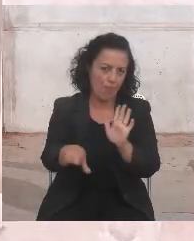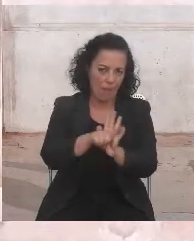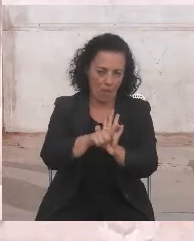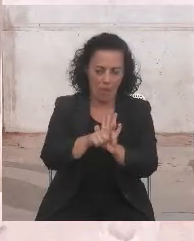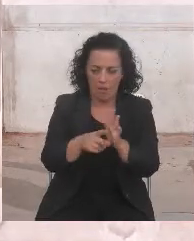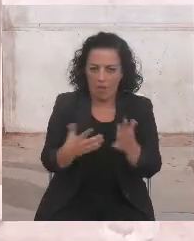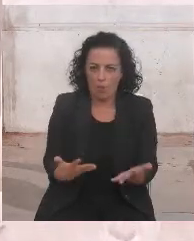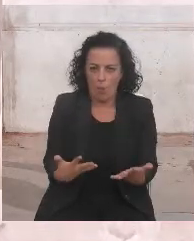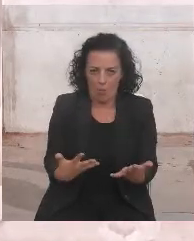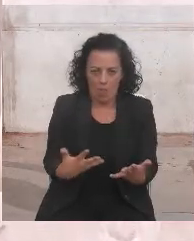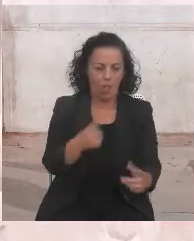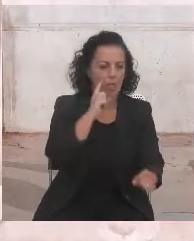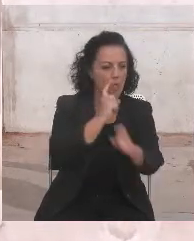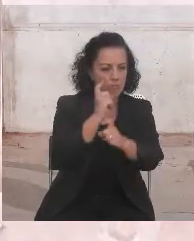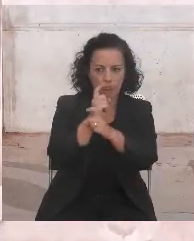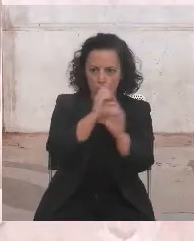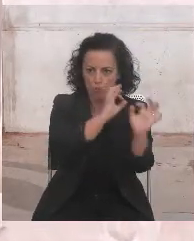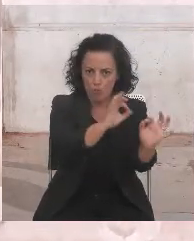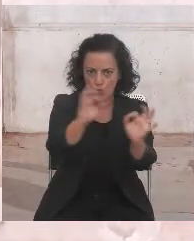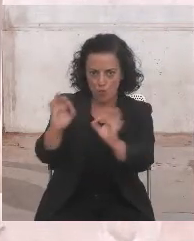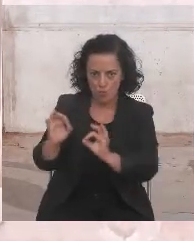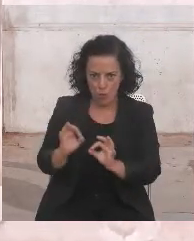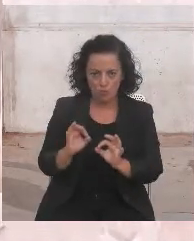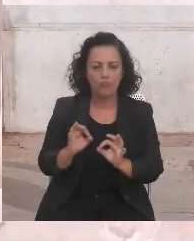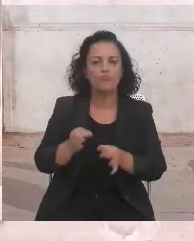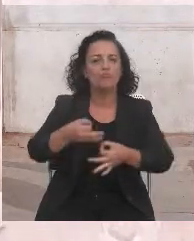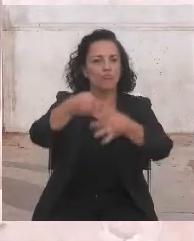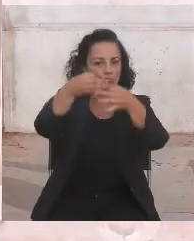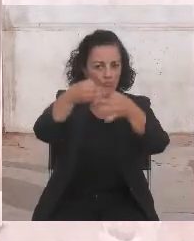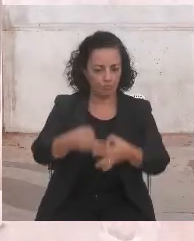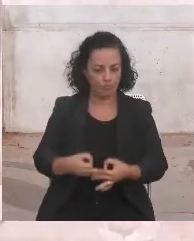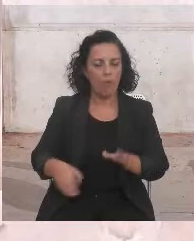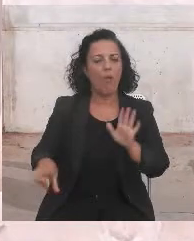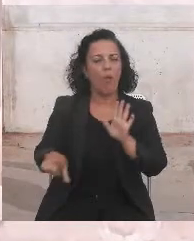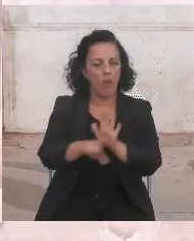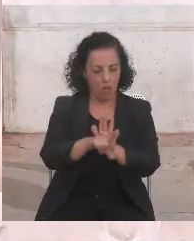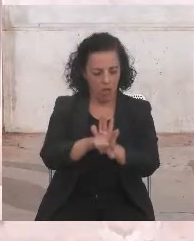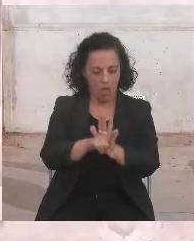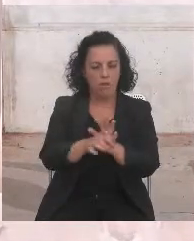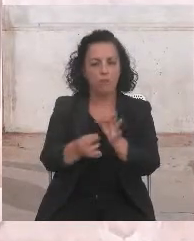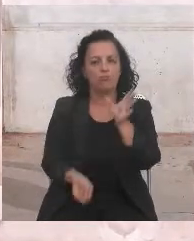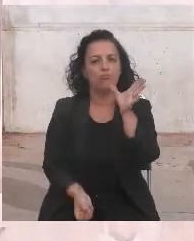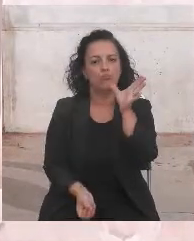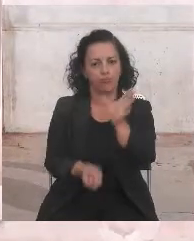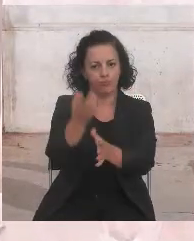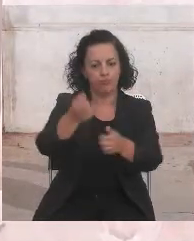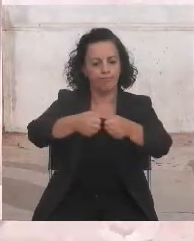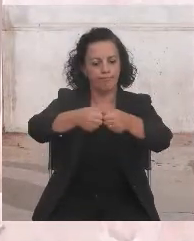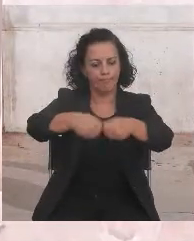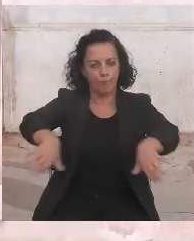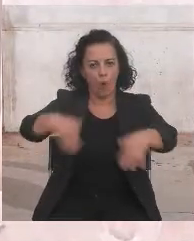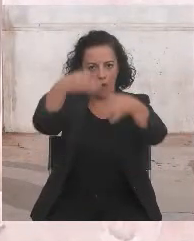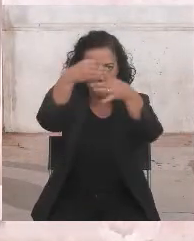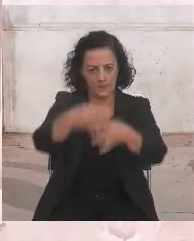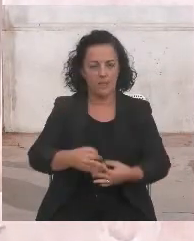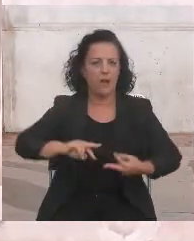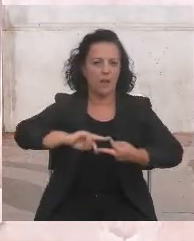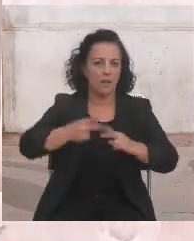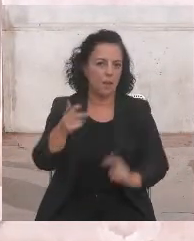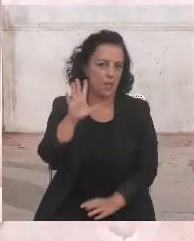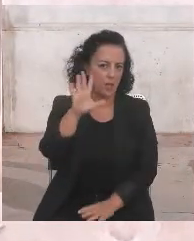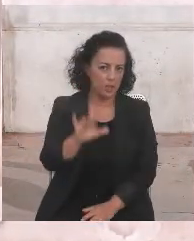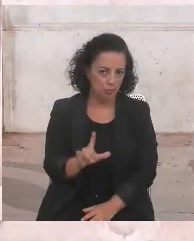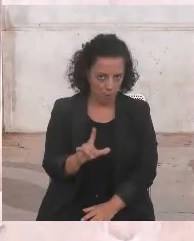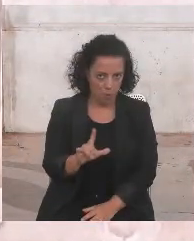aplicável, declarando instalada para todos os efeitos legais a Câmara Municipal de Lisboa,